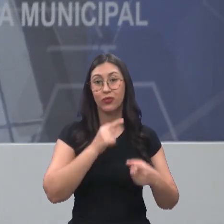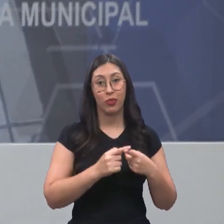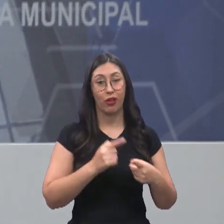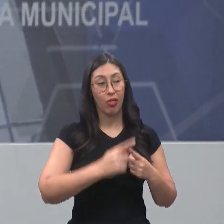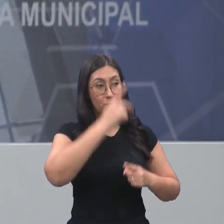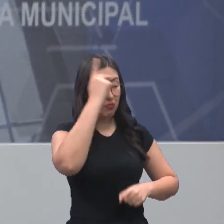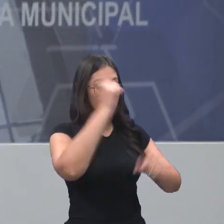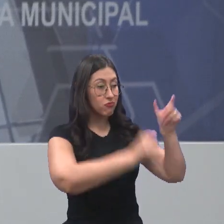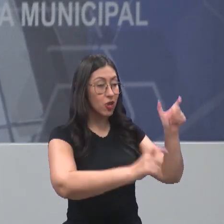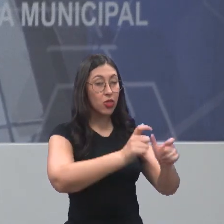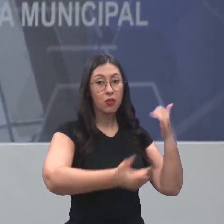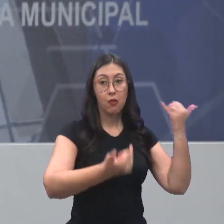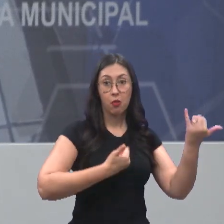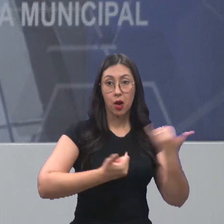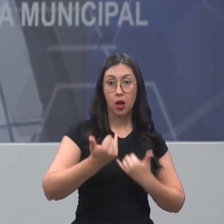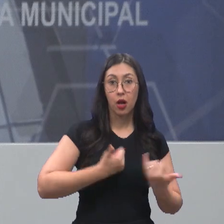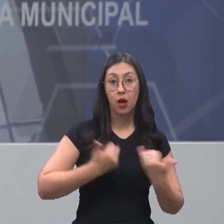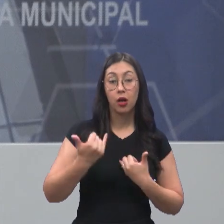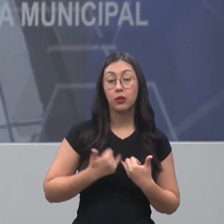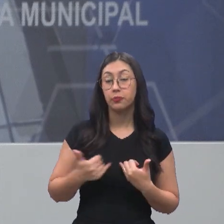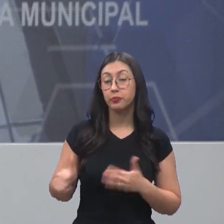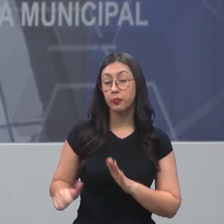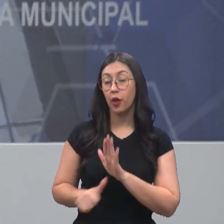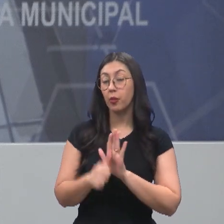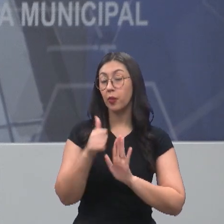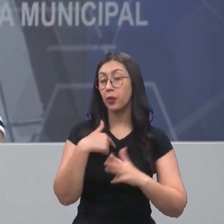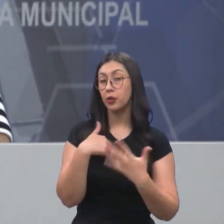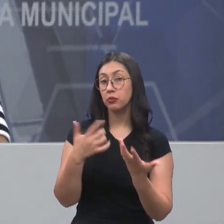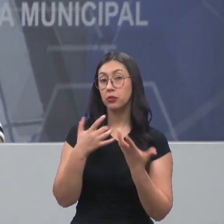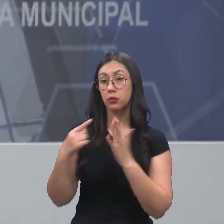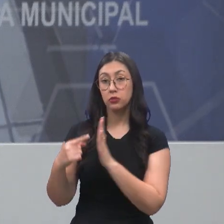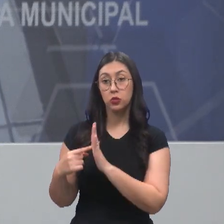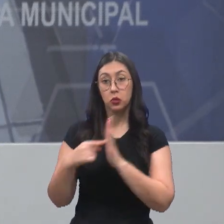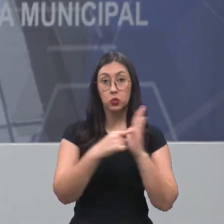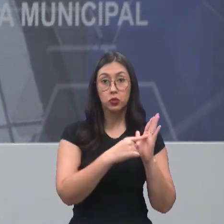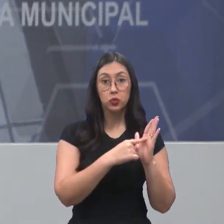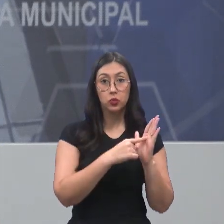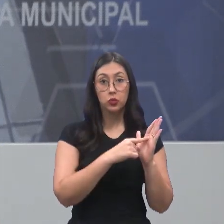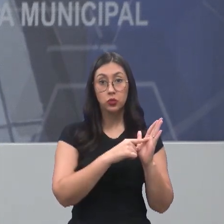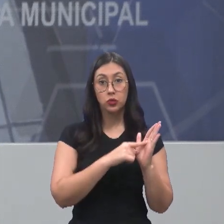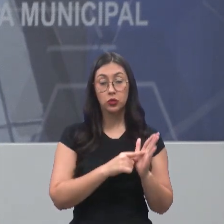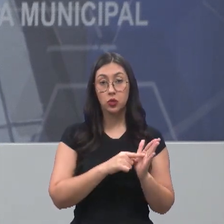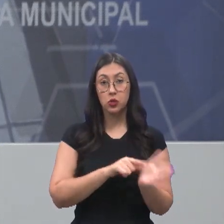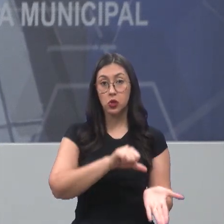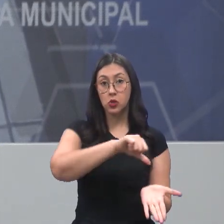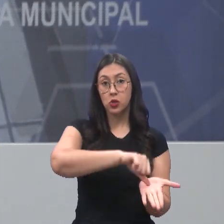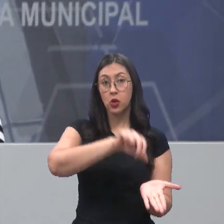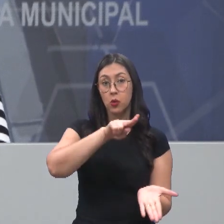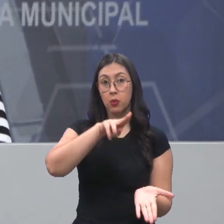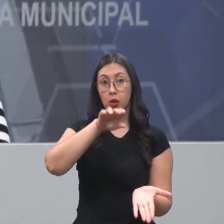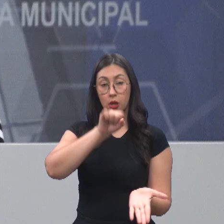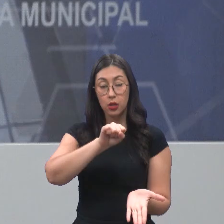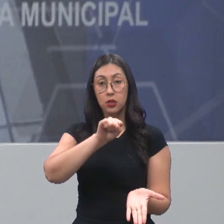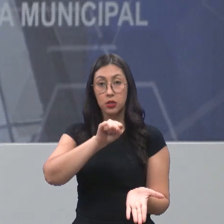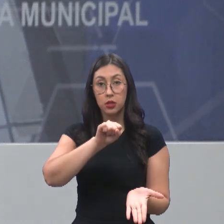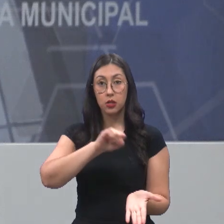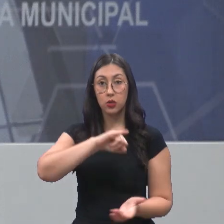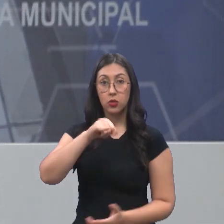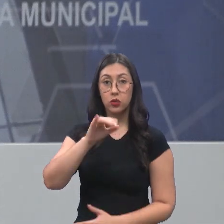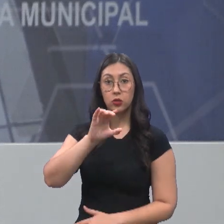gabinete. Primeiro, eu quero fazer uma denúncia em relação ao UBS do Jardim da Granja,